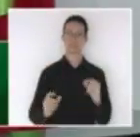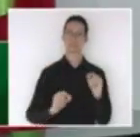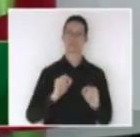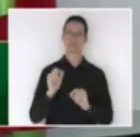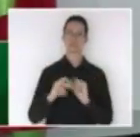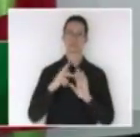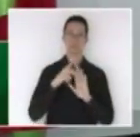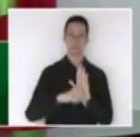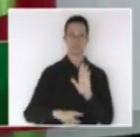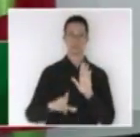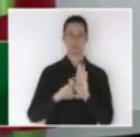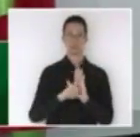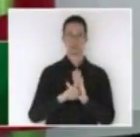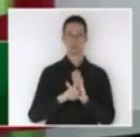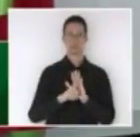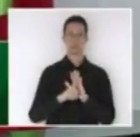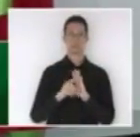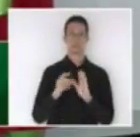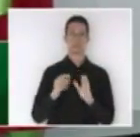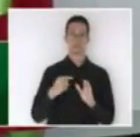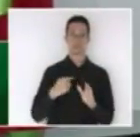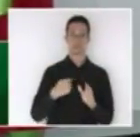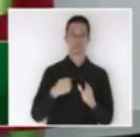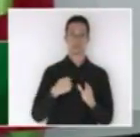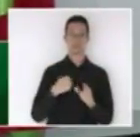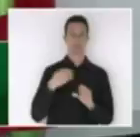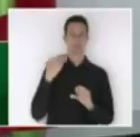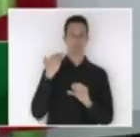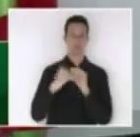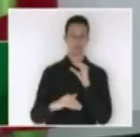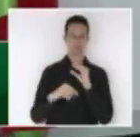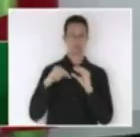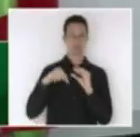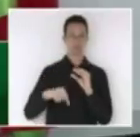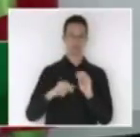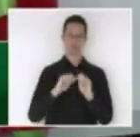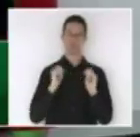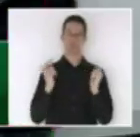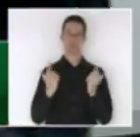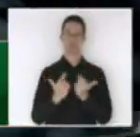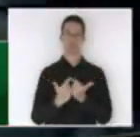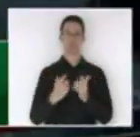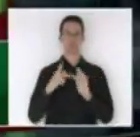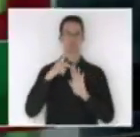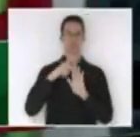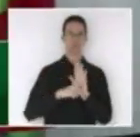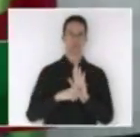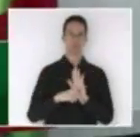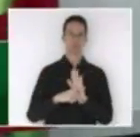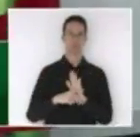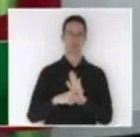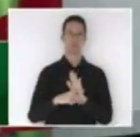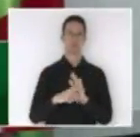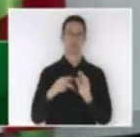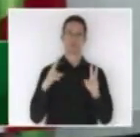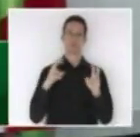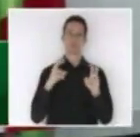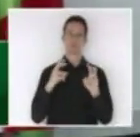encaminhamos essa casa, o projeto em que trata de um plebiscito. Santa